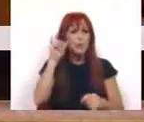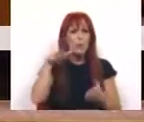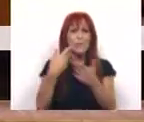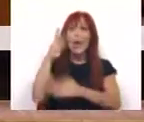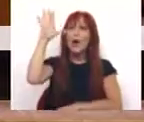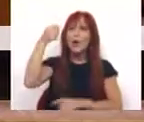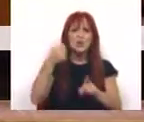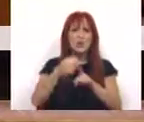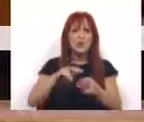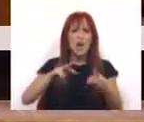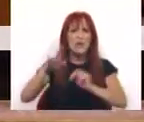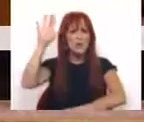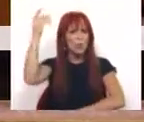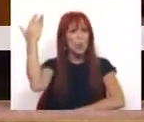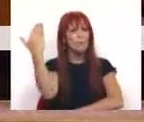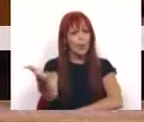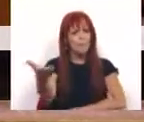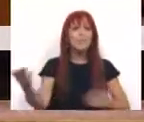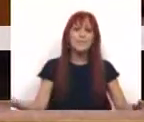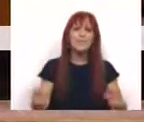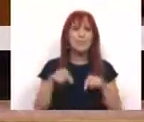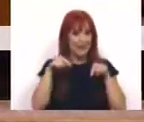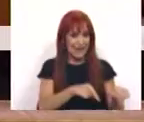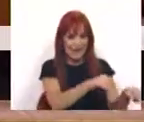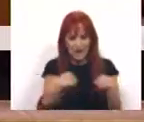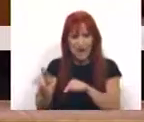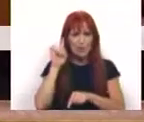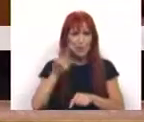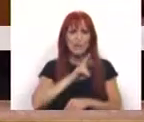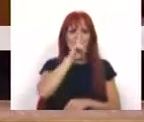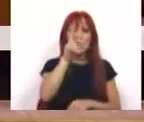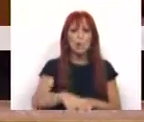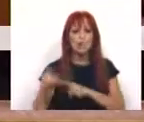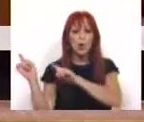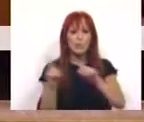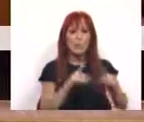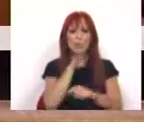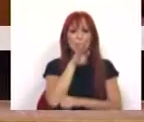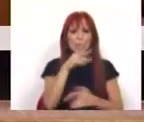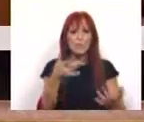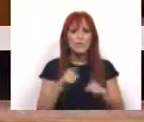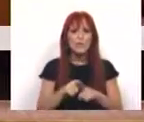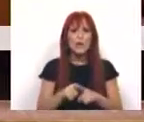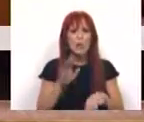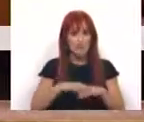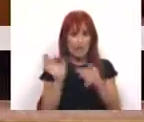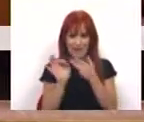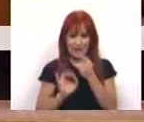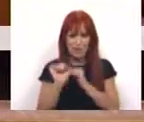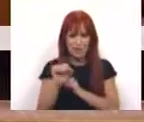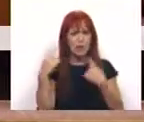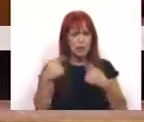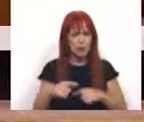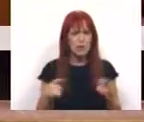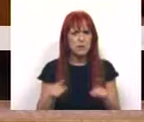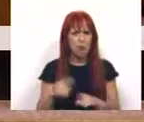e ao combate às alterações climáticas. E nesta importante resposta, o transporte ferroviário, pelas suas características,